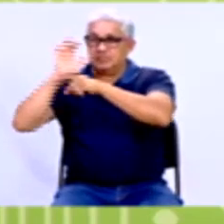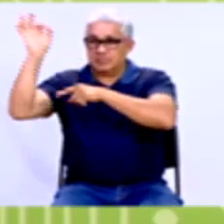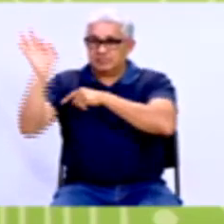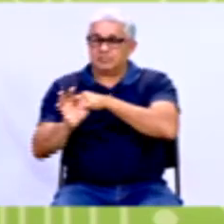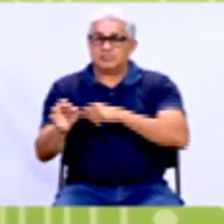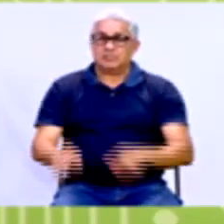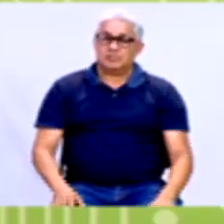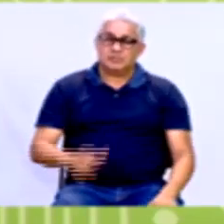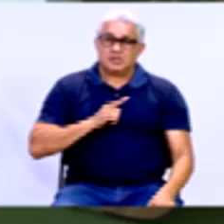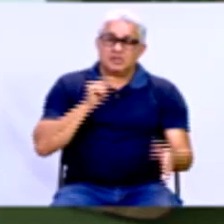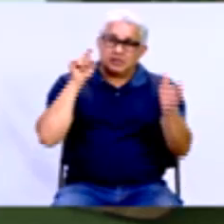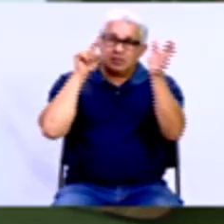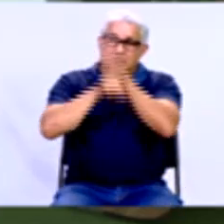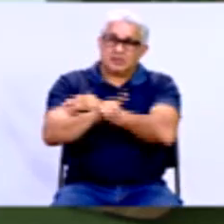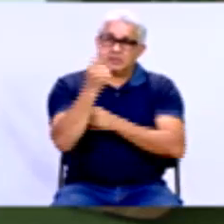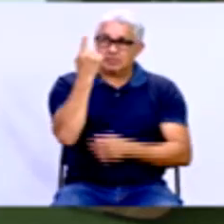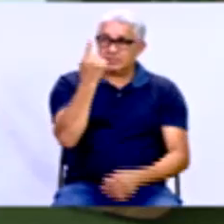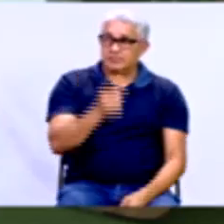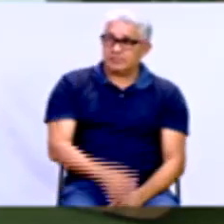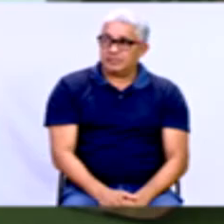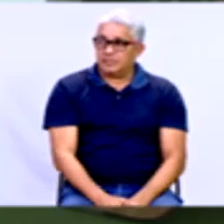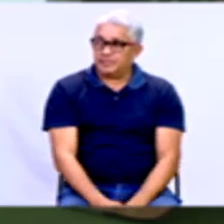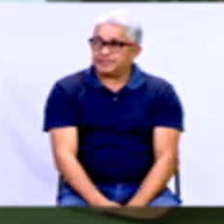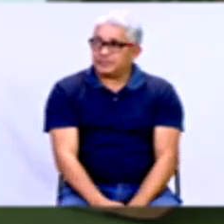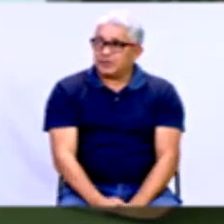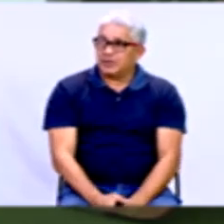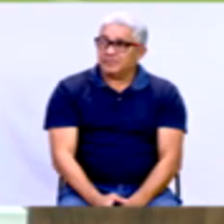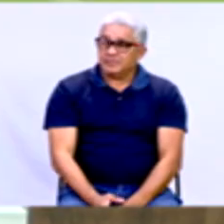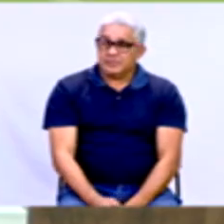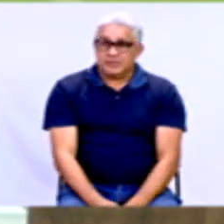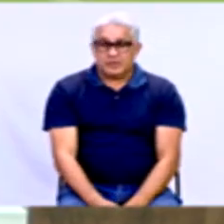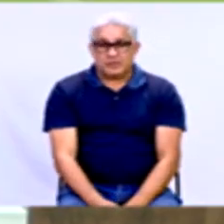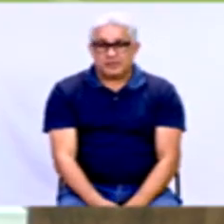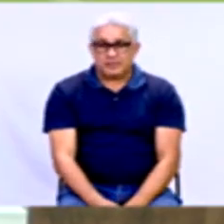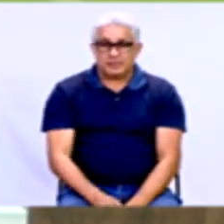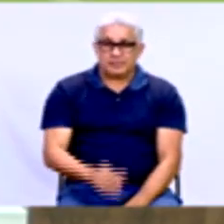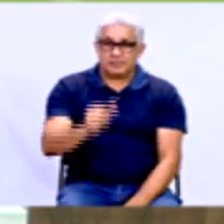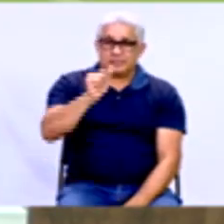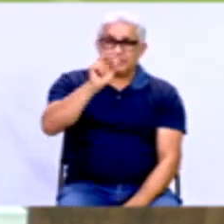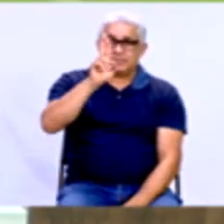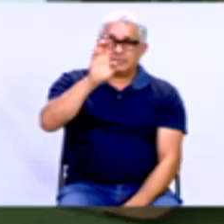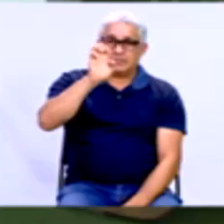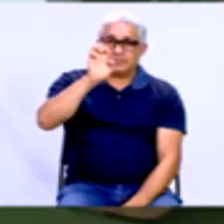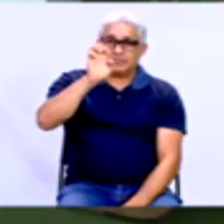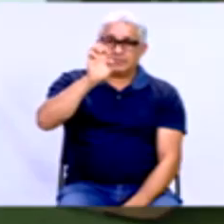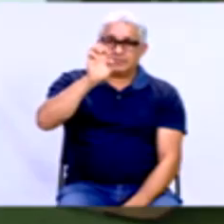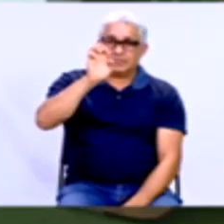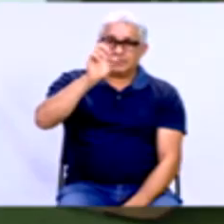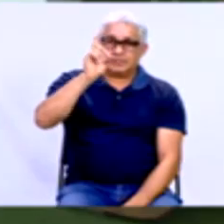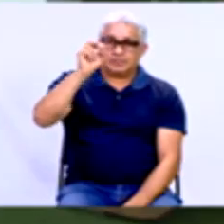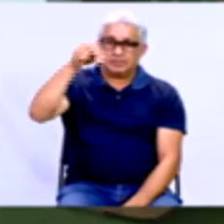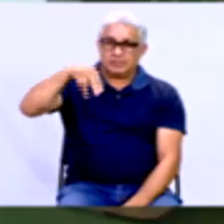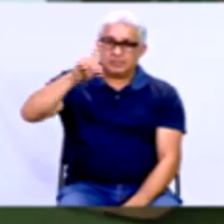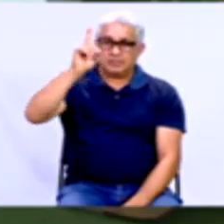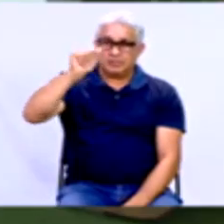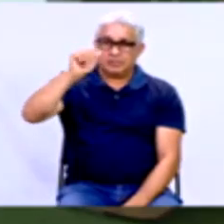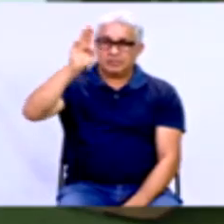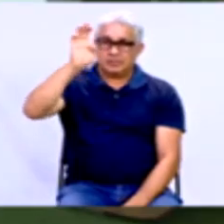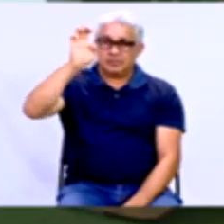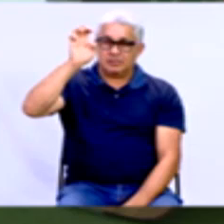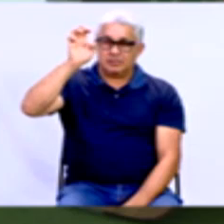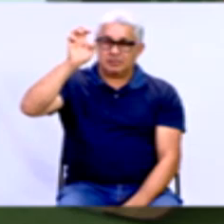um questionamento aqui, professora, a respeito do arredondamento de números, né? Eles estão perguntando aqui